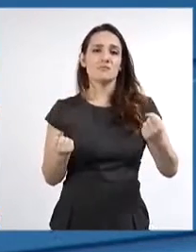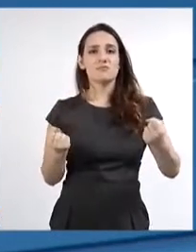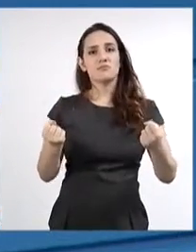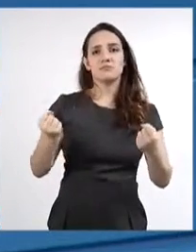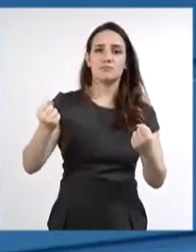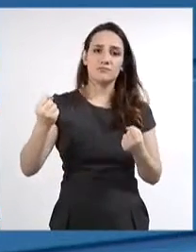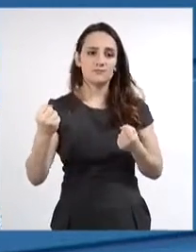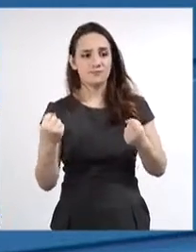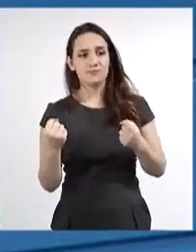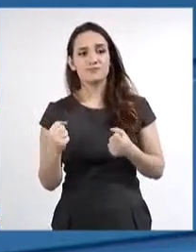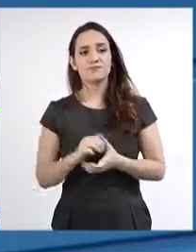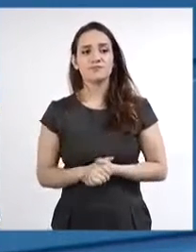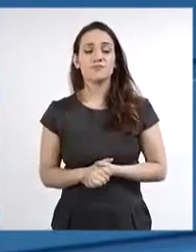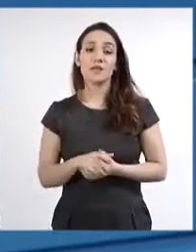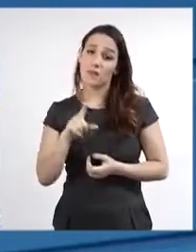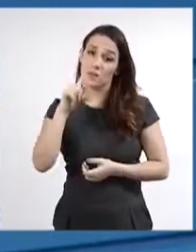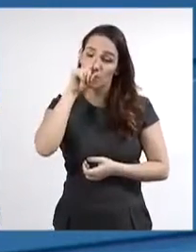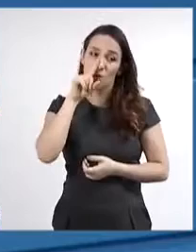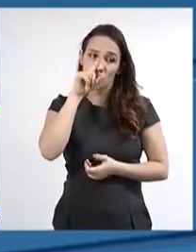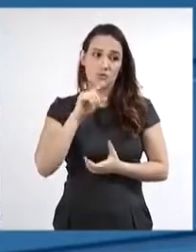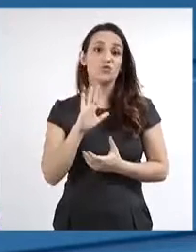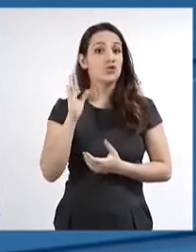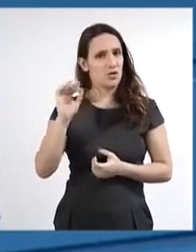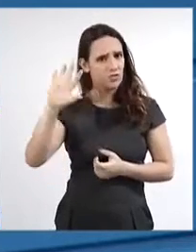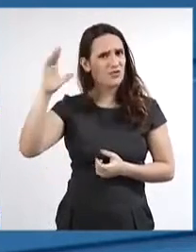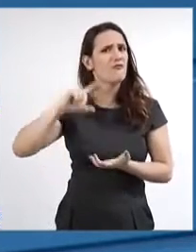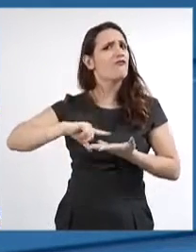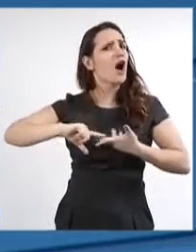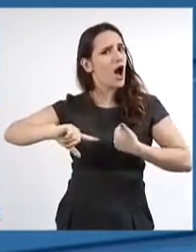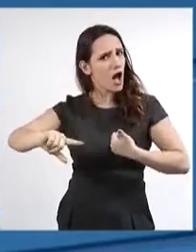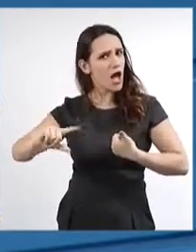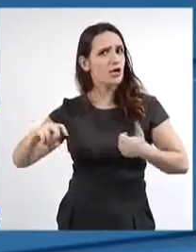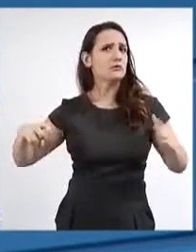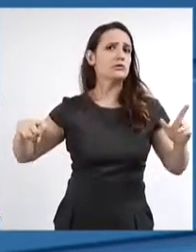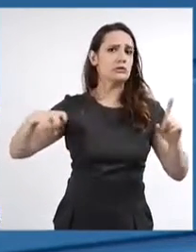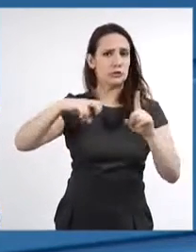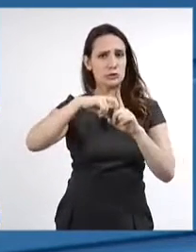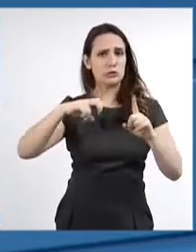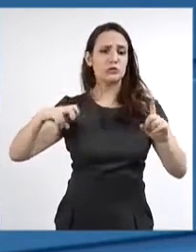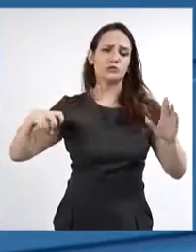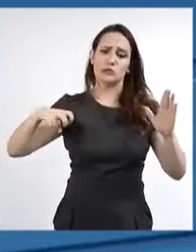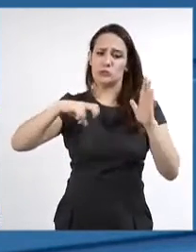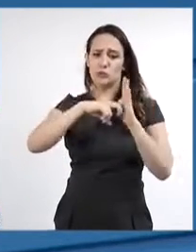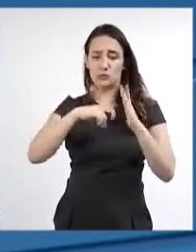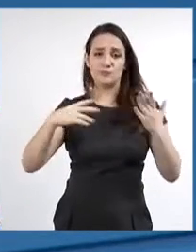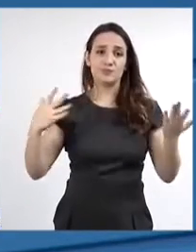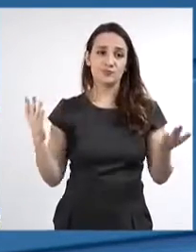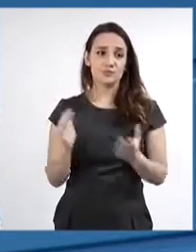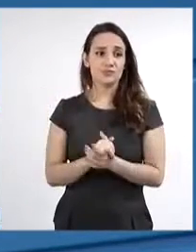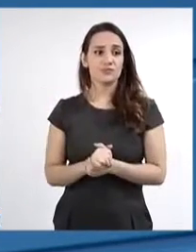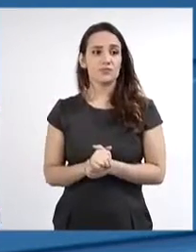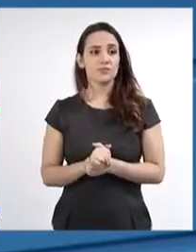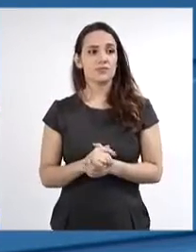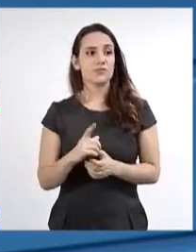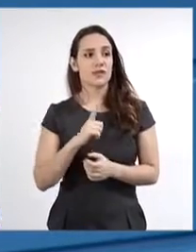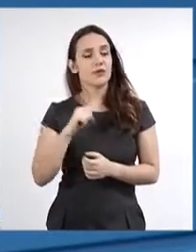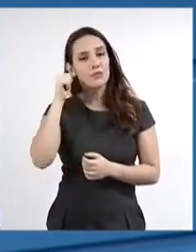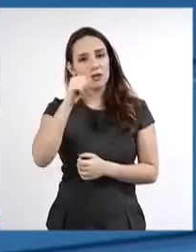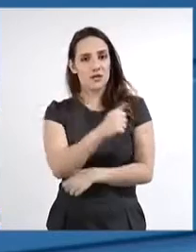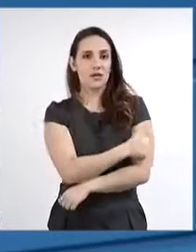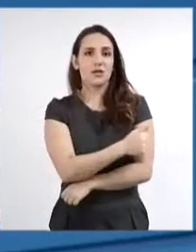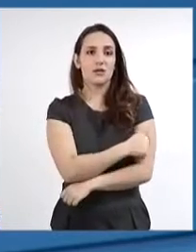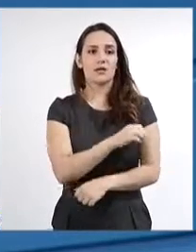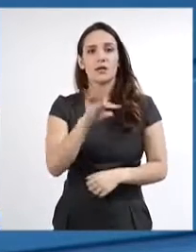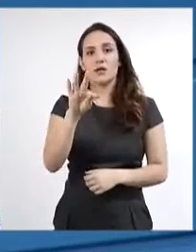munícipes, tendo em vista já ocorrido diversos acidentes. No último dia 6 de junho, corrente ano, os estudantes Taline dos